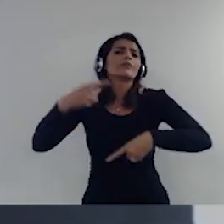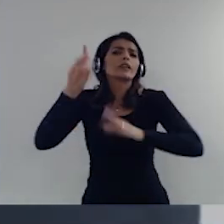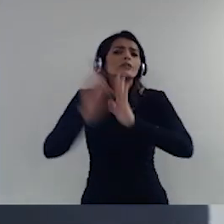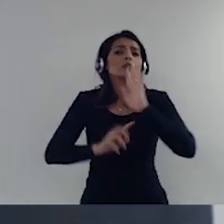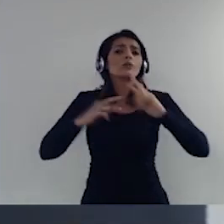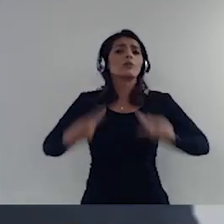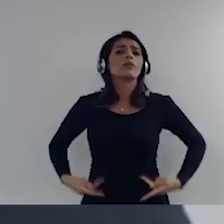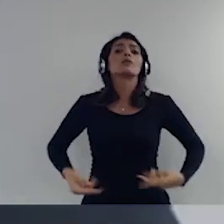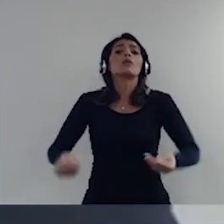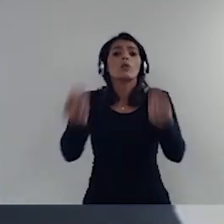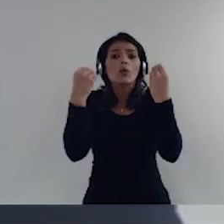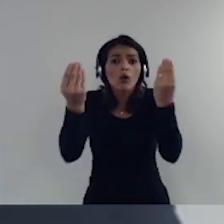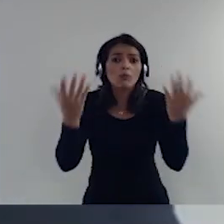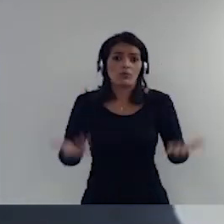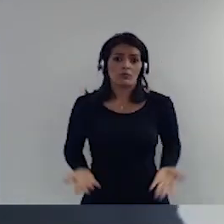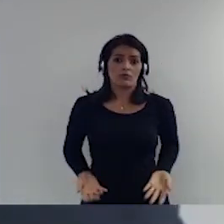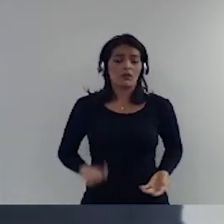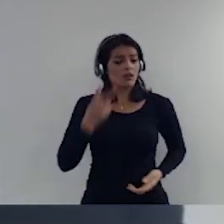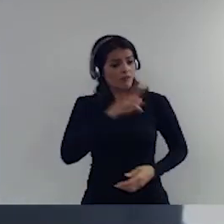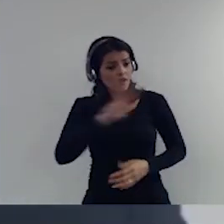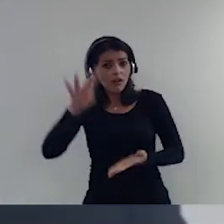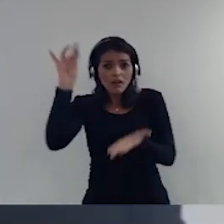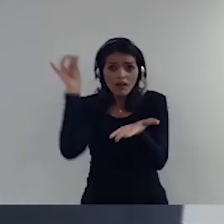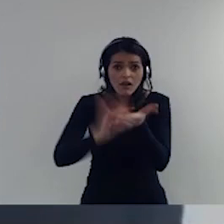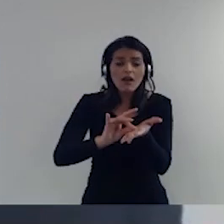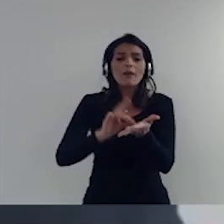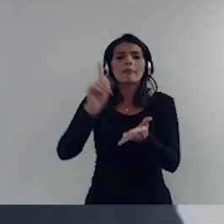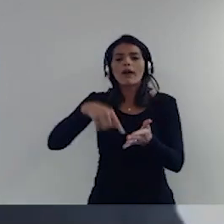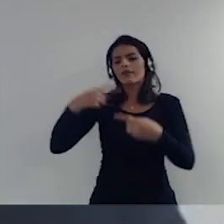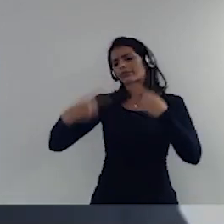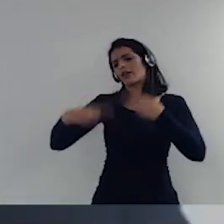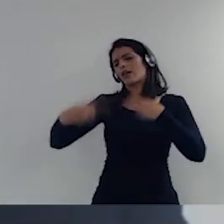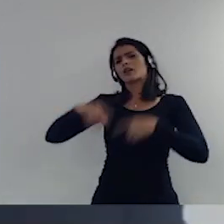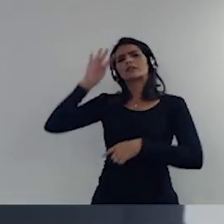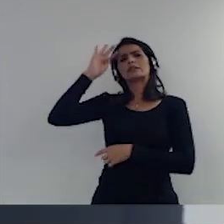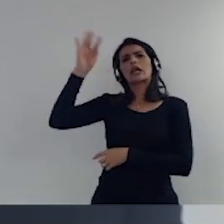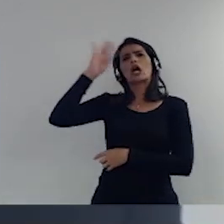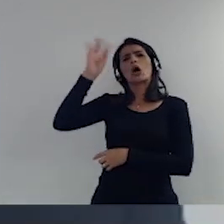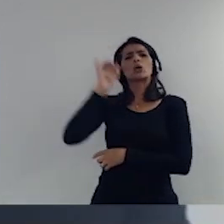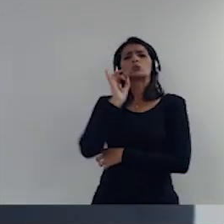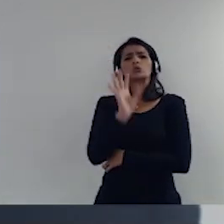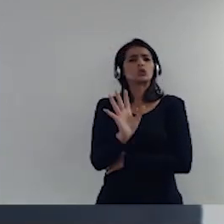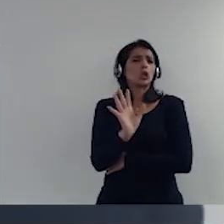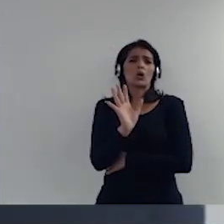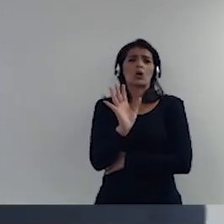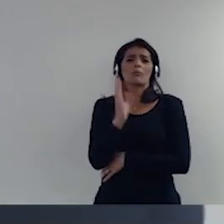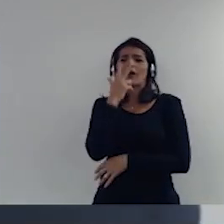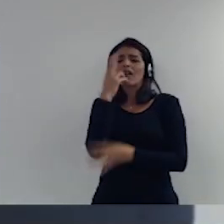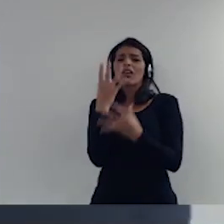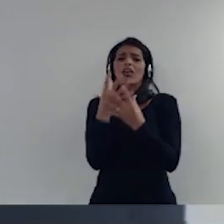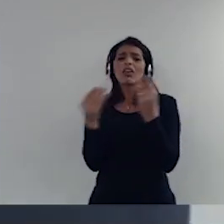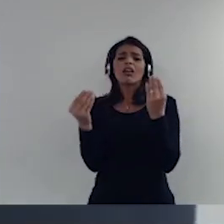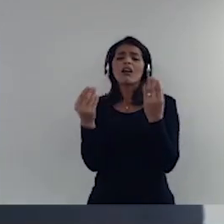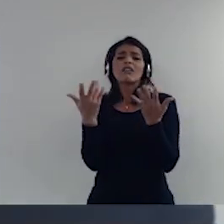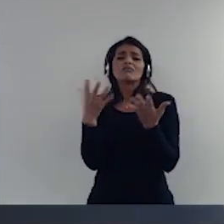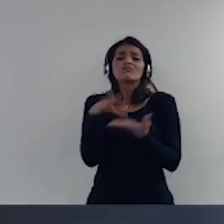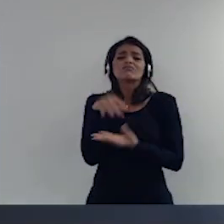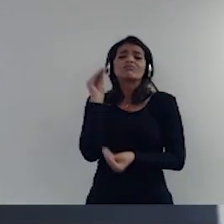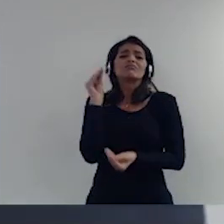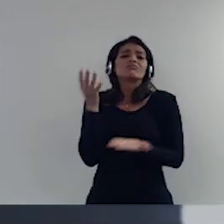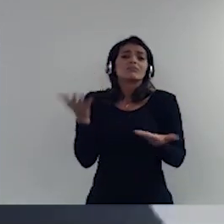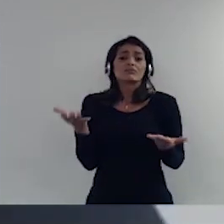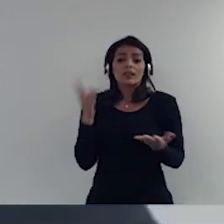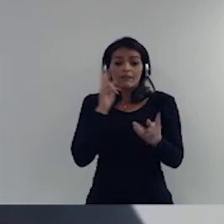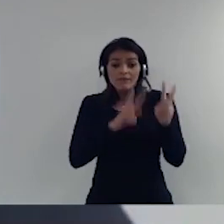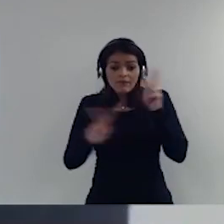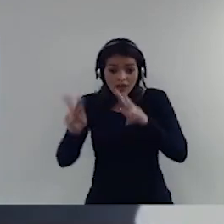humanos sem olhar para essa realidade? Um debate teórico, muitas vezes vazio, e que não enxerga a realidade. Então,